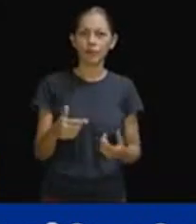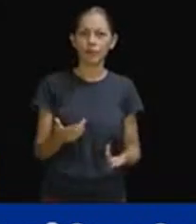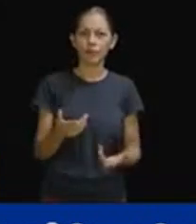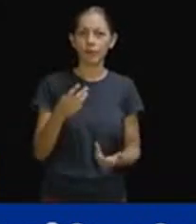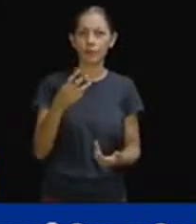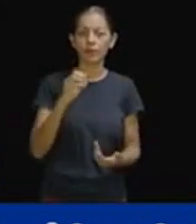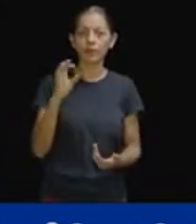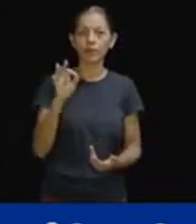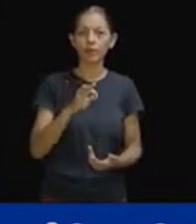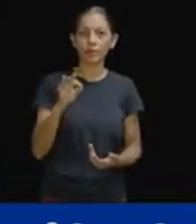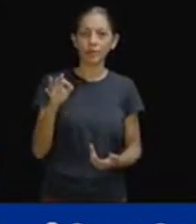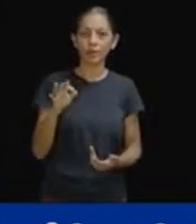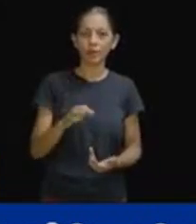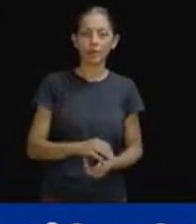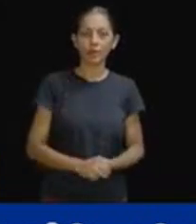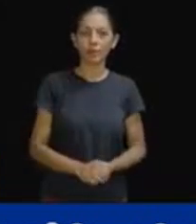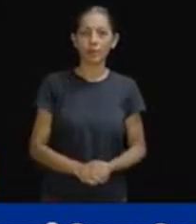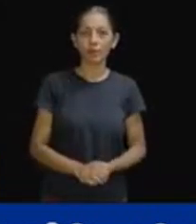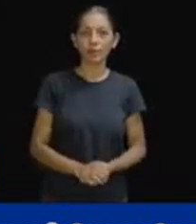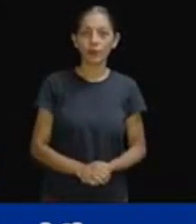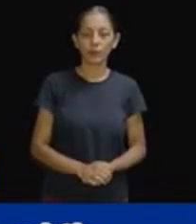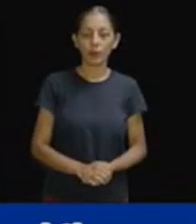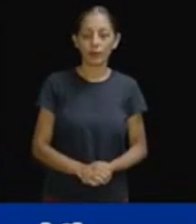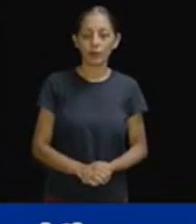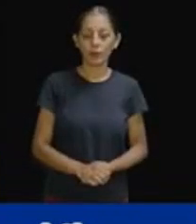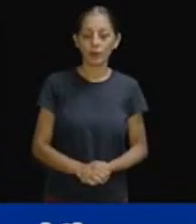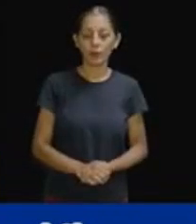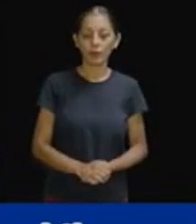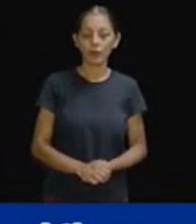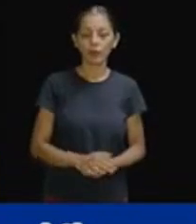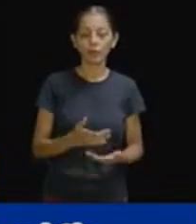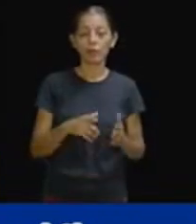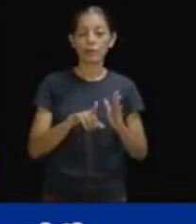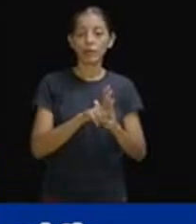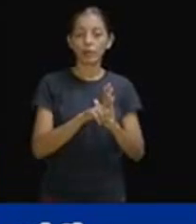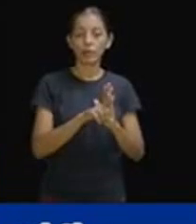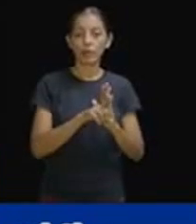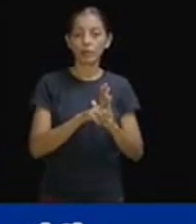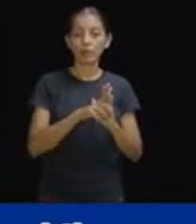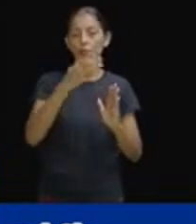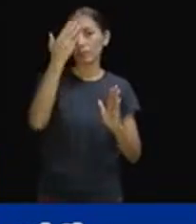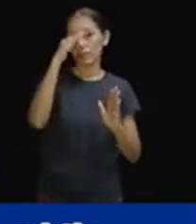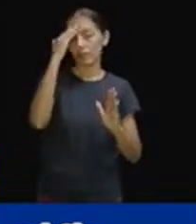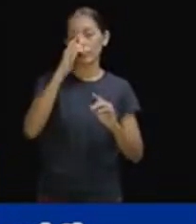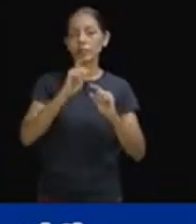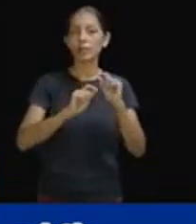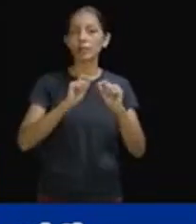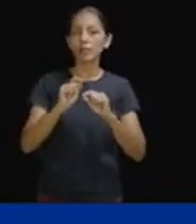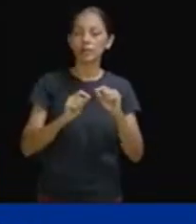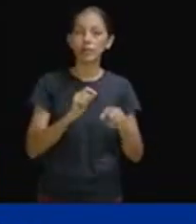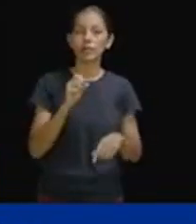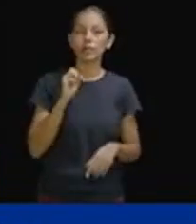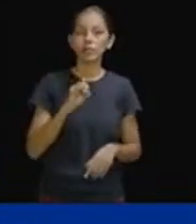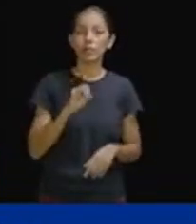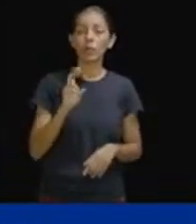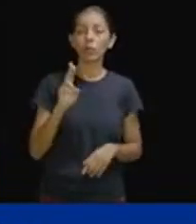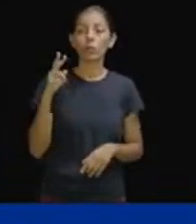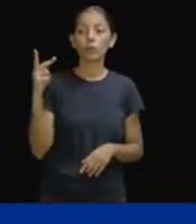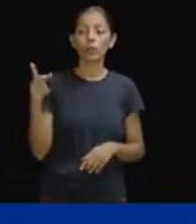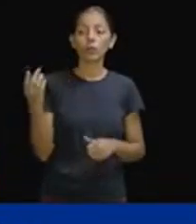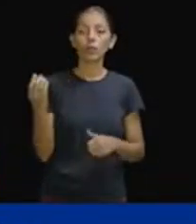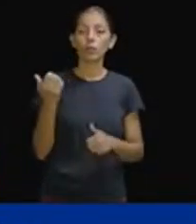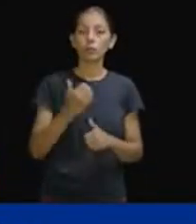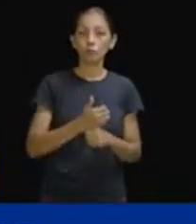Então, o que a gente consegue interpretar e retirar da legislação seria no sentido de que, quando existir o nome do vice,